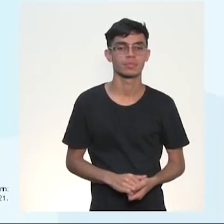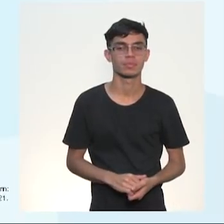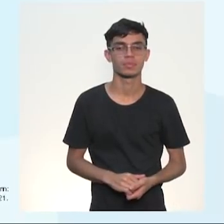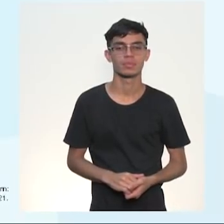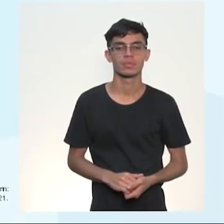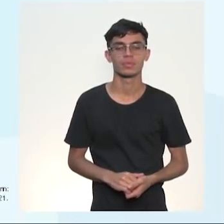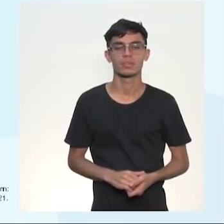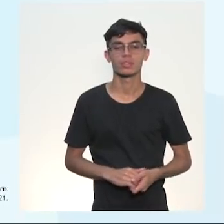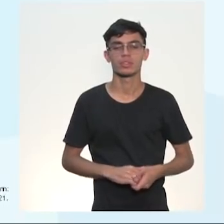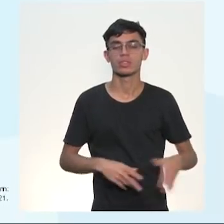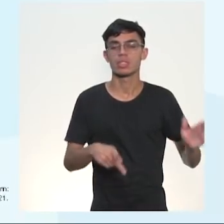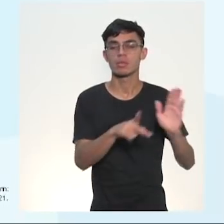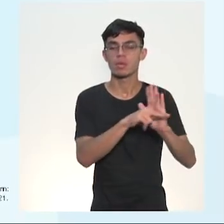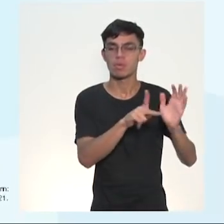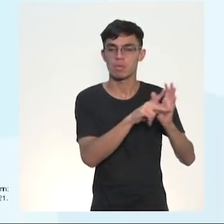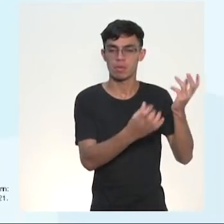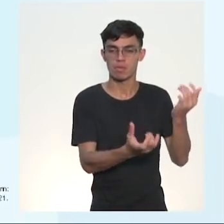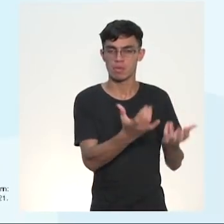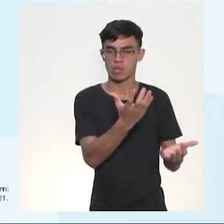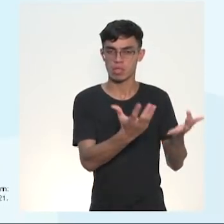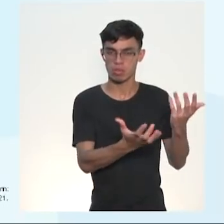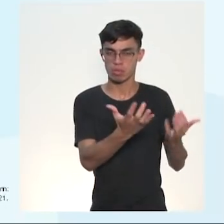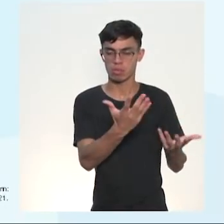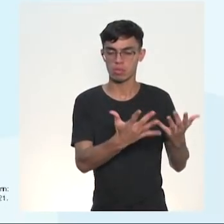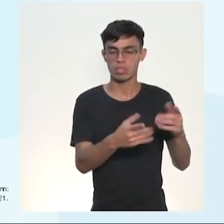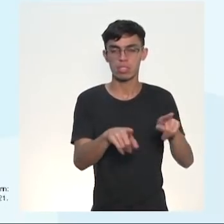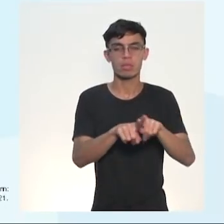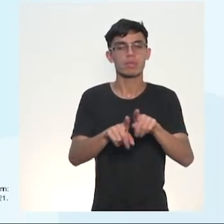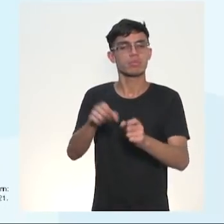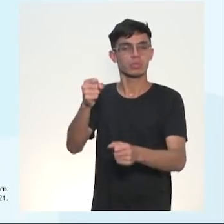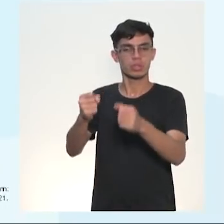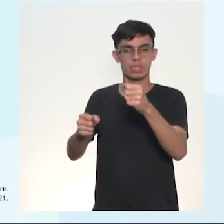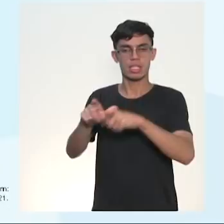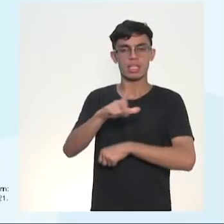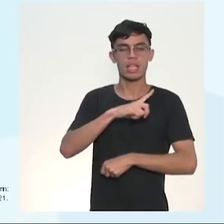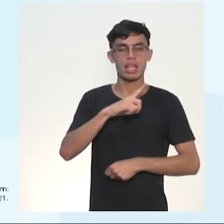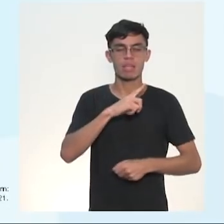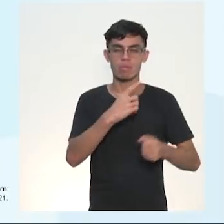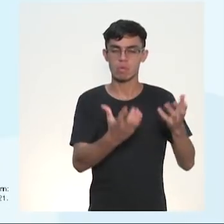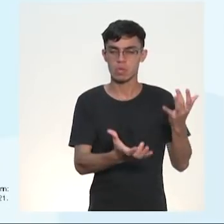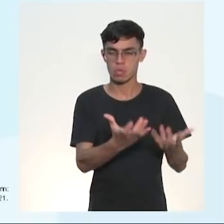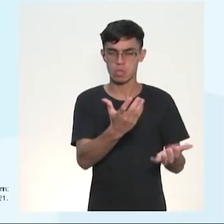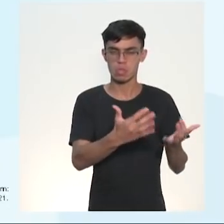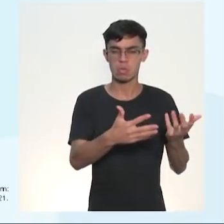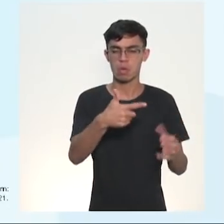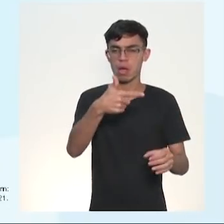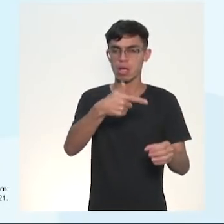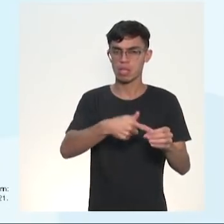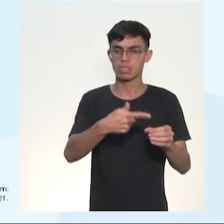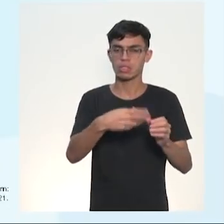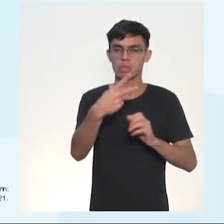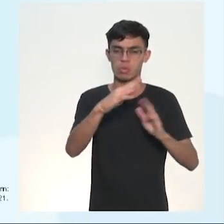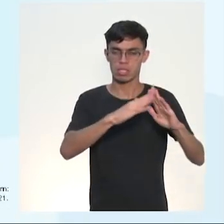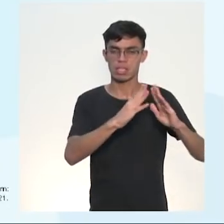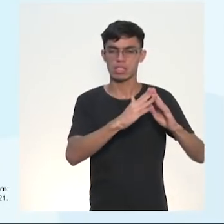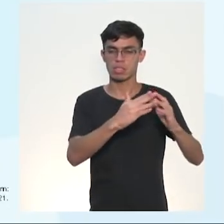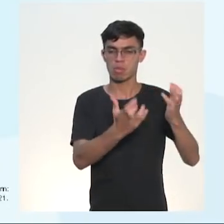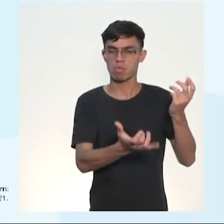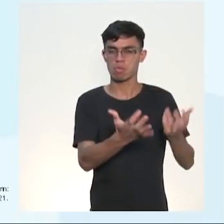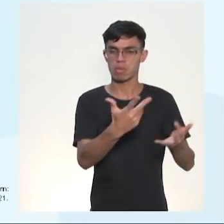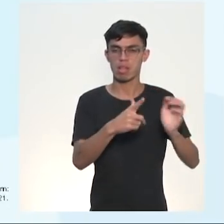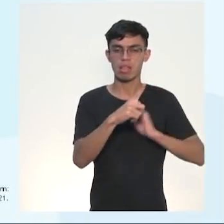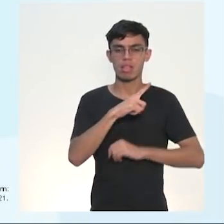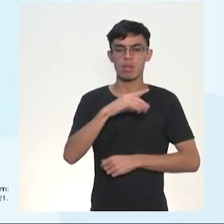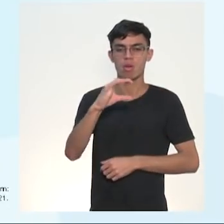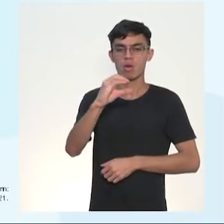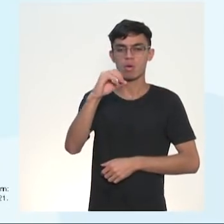fogões, aquecedores de gás e de carro. Então, se você tem aquele aquecedor a gás na sua casa, tem esse selo da